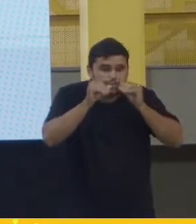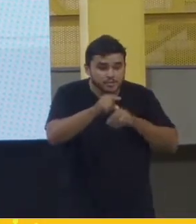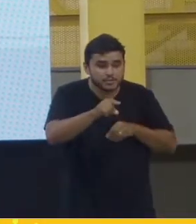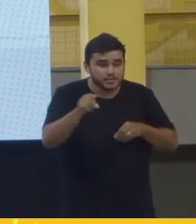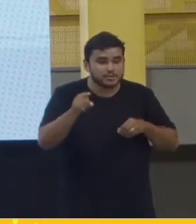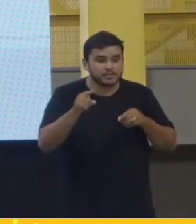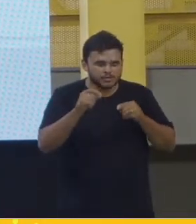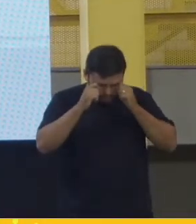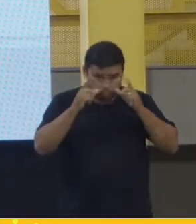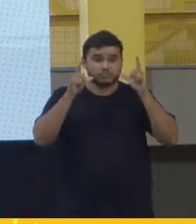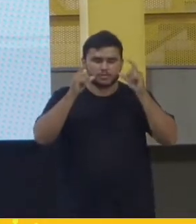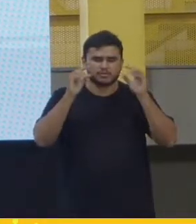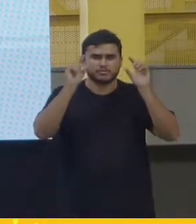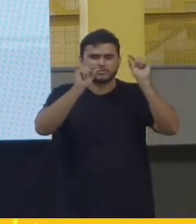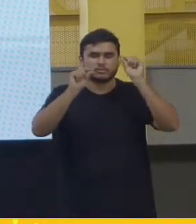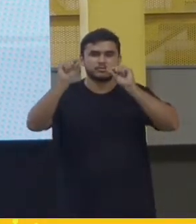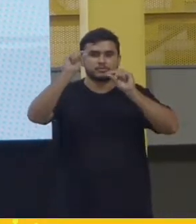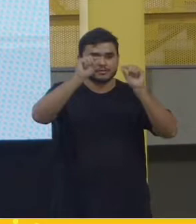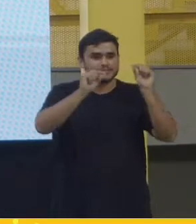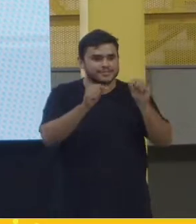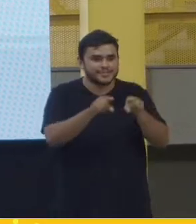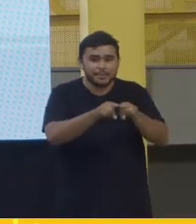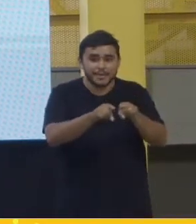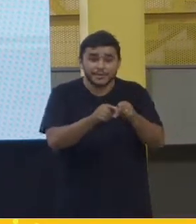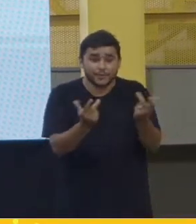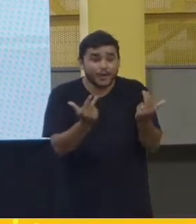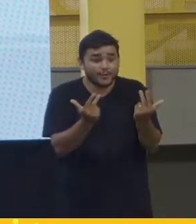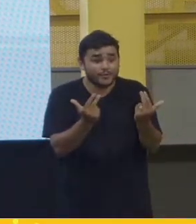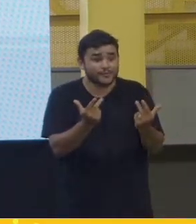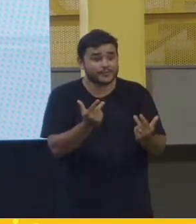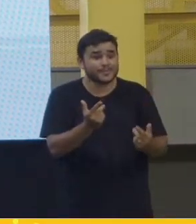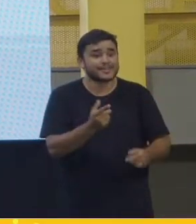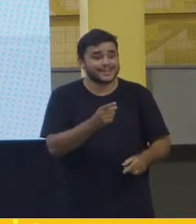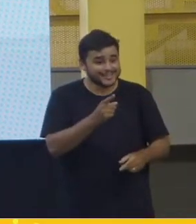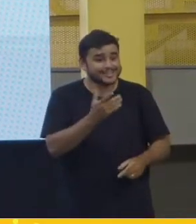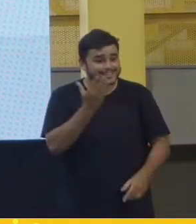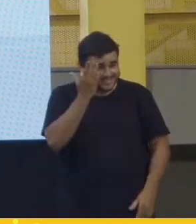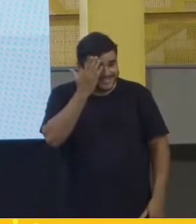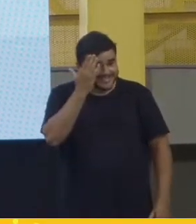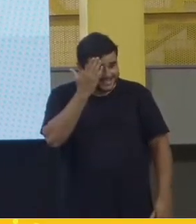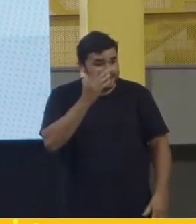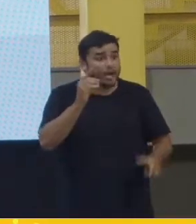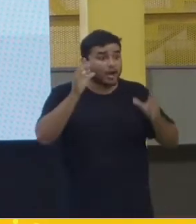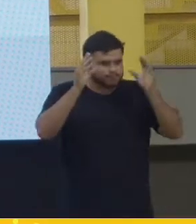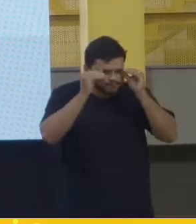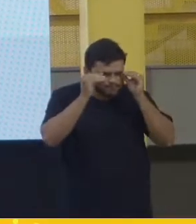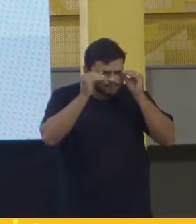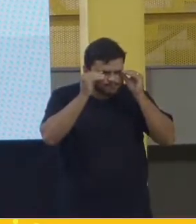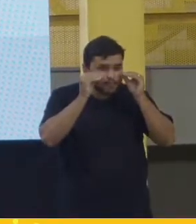E na foto, o olho fica vermelho. Ah, mas calma, uma coisa de cada vez.